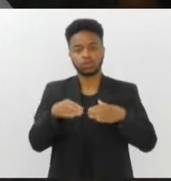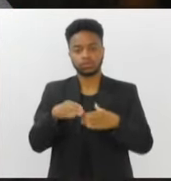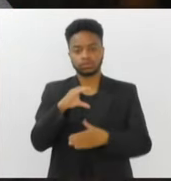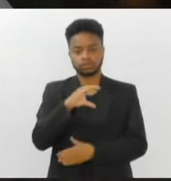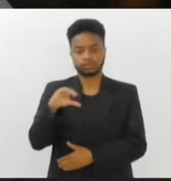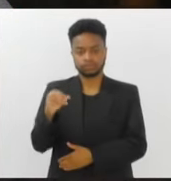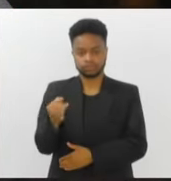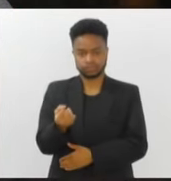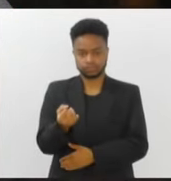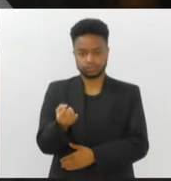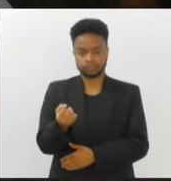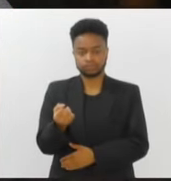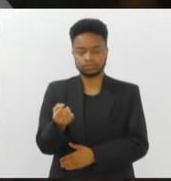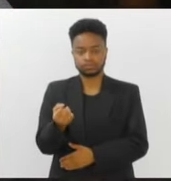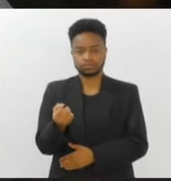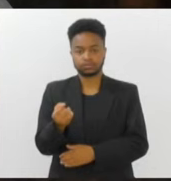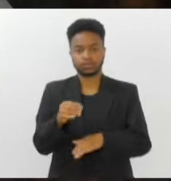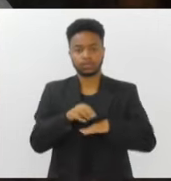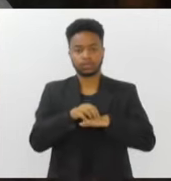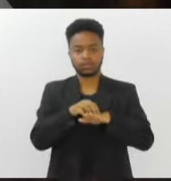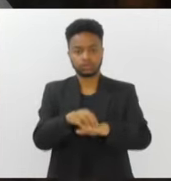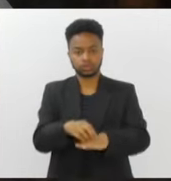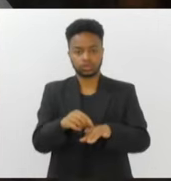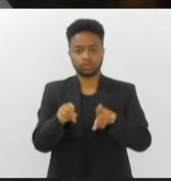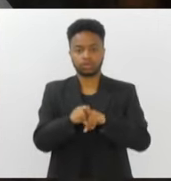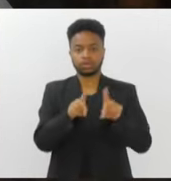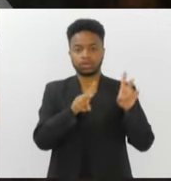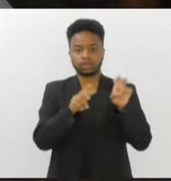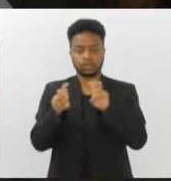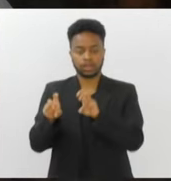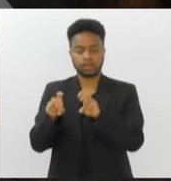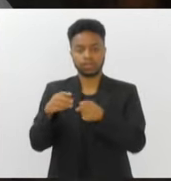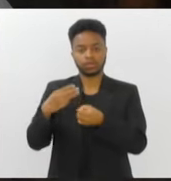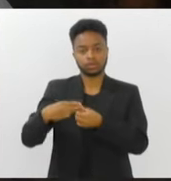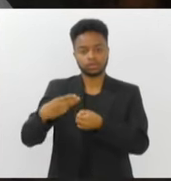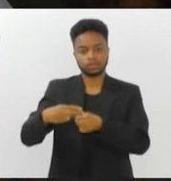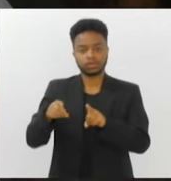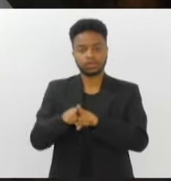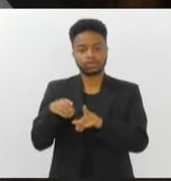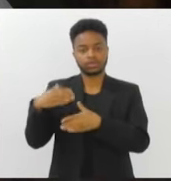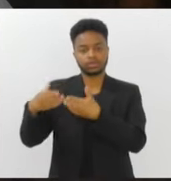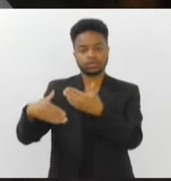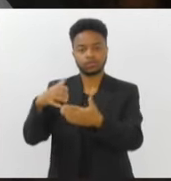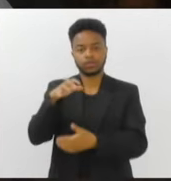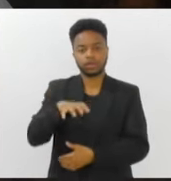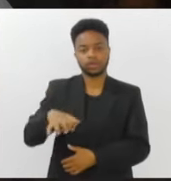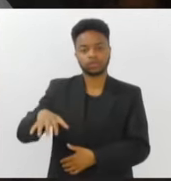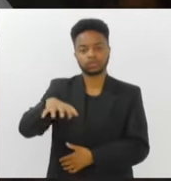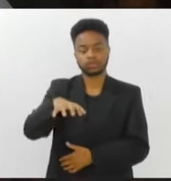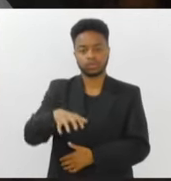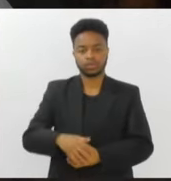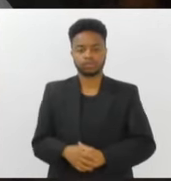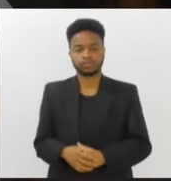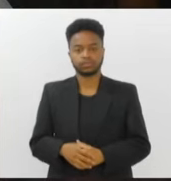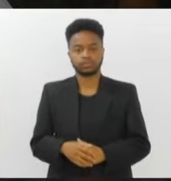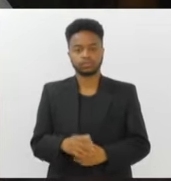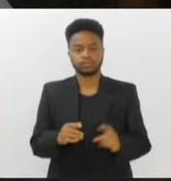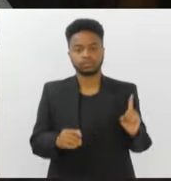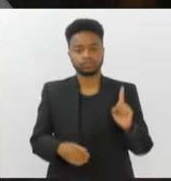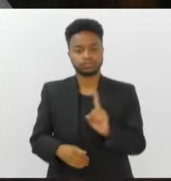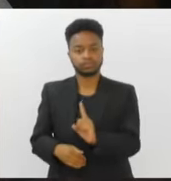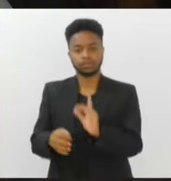Constituição e Justiça, de Transportes e Assuntos Municipais e de Desenvolvimento Regional, para emitir parecer